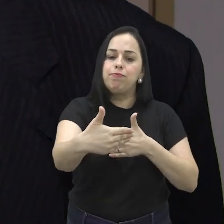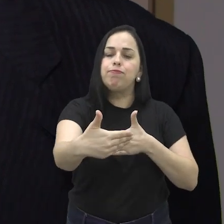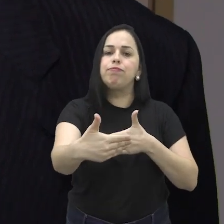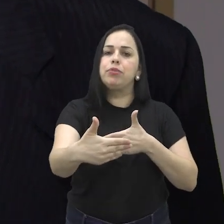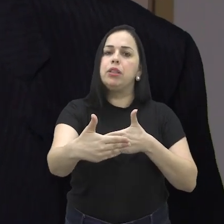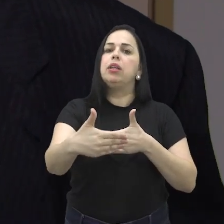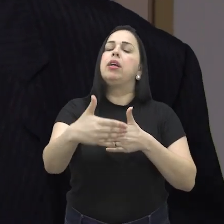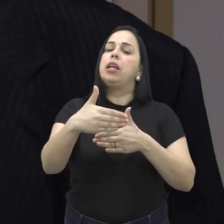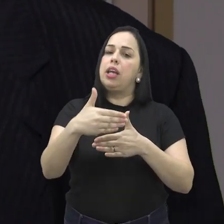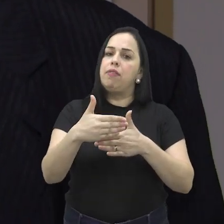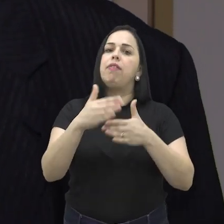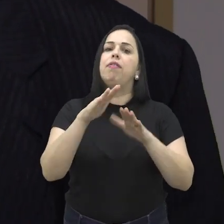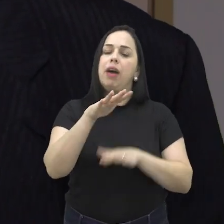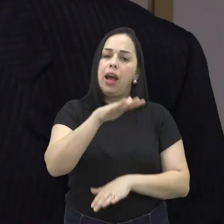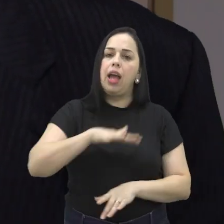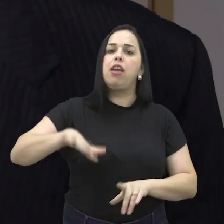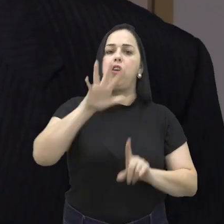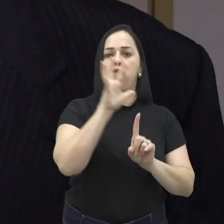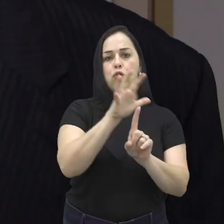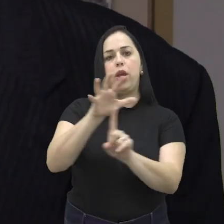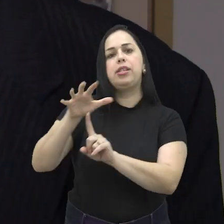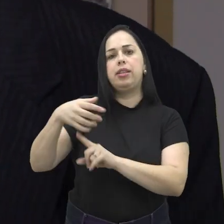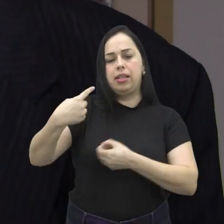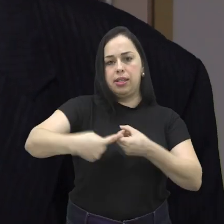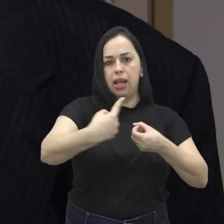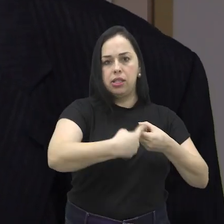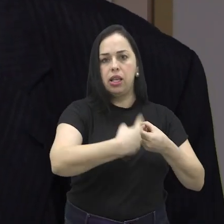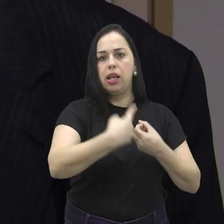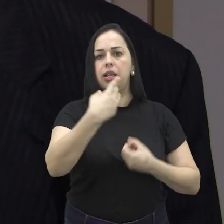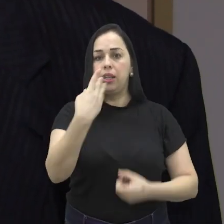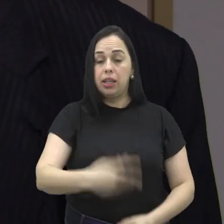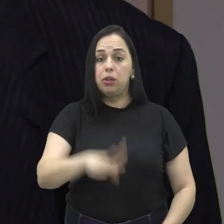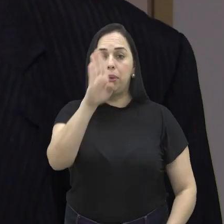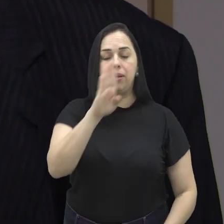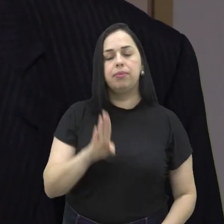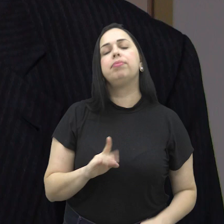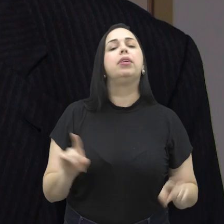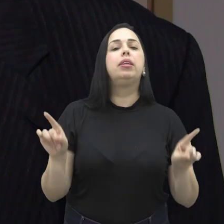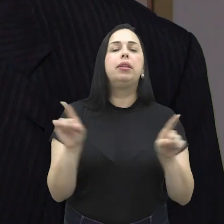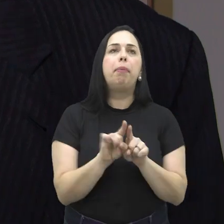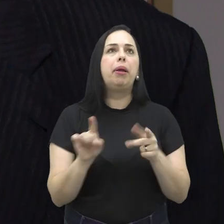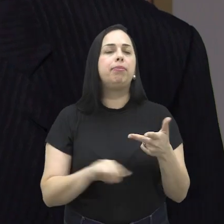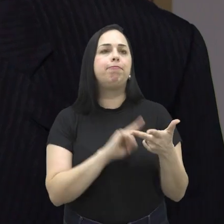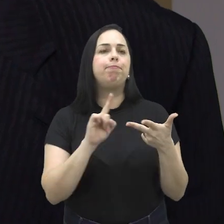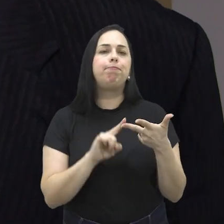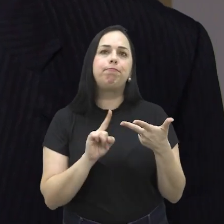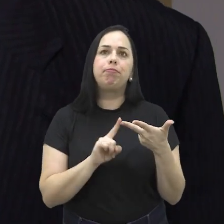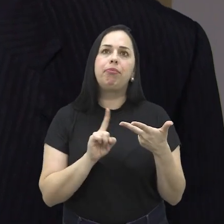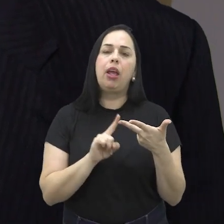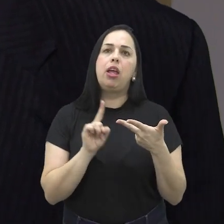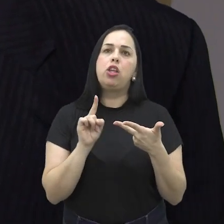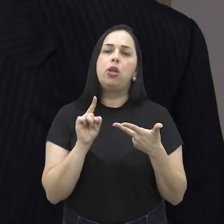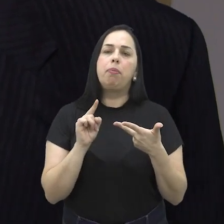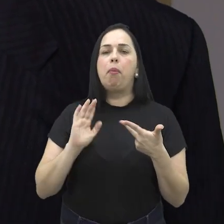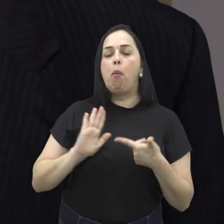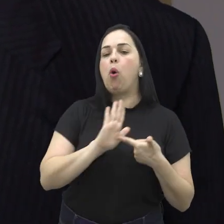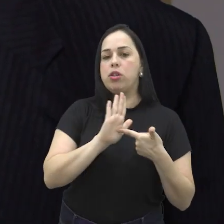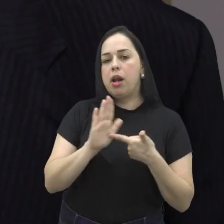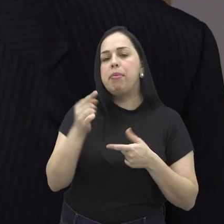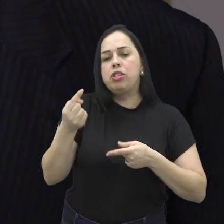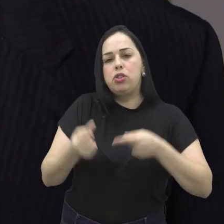de implementação, que terá um grande impacto nos municípios brasileiros, né. Trazemos